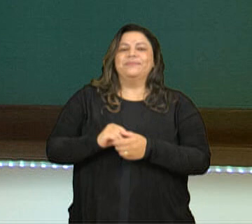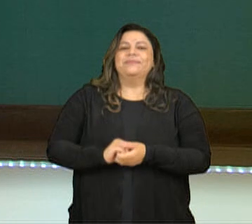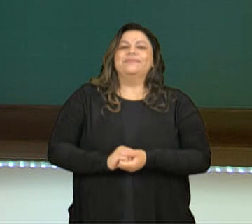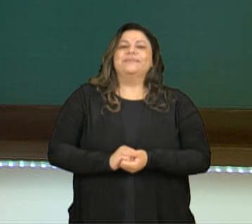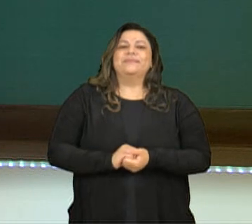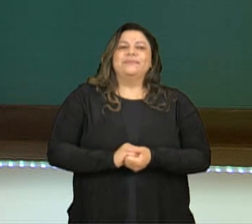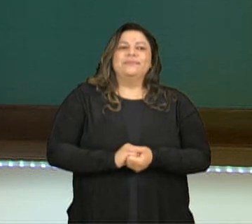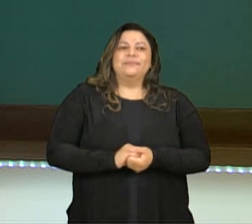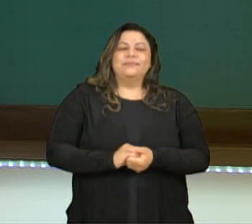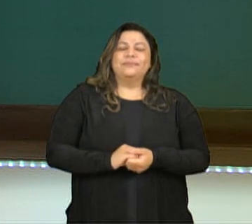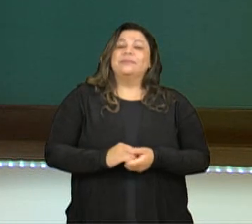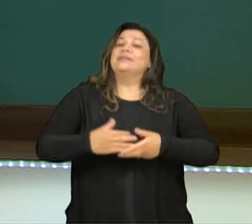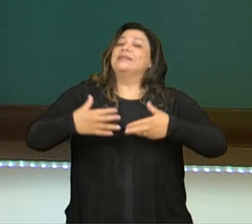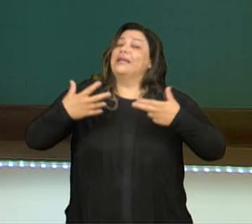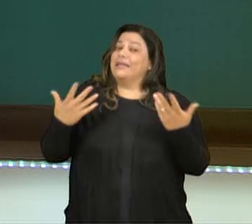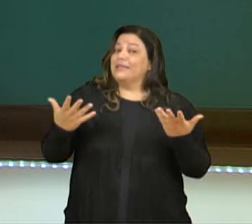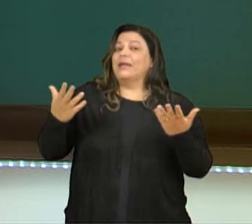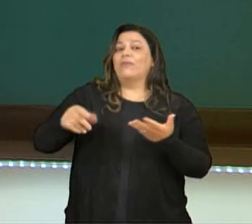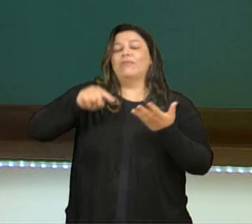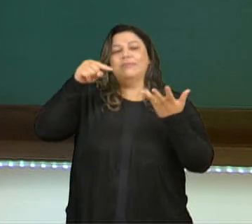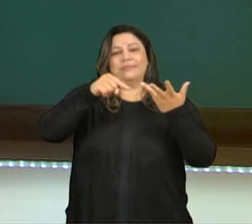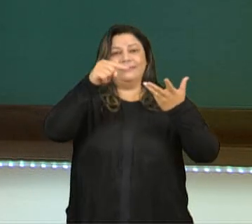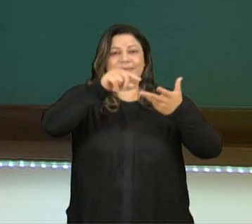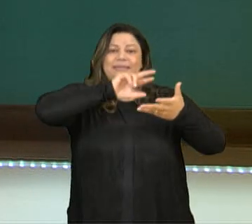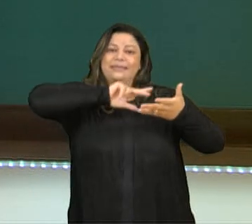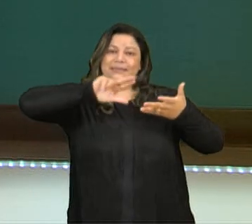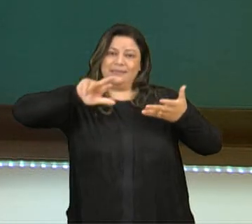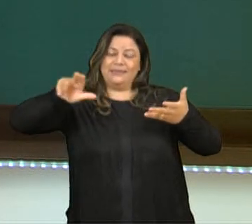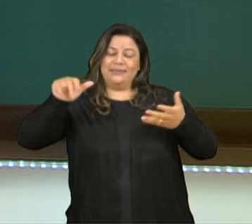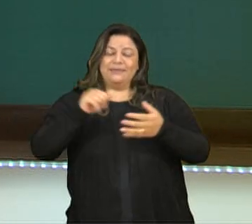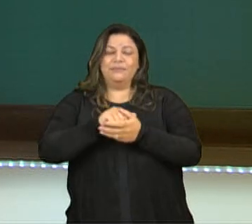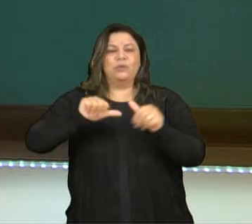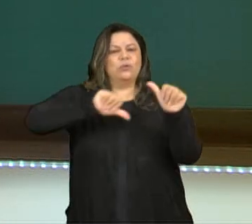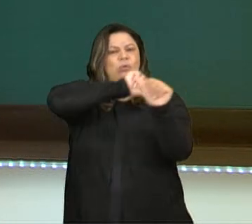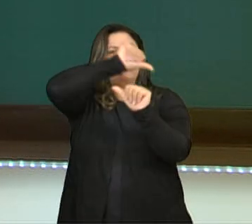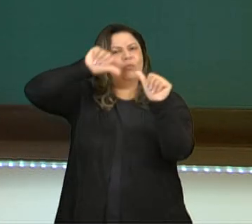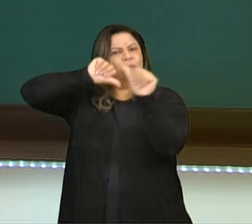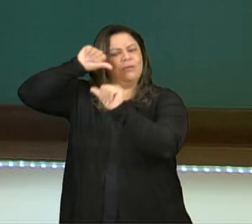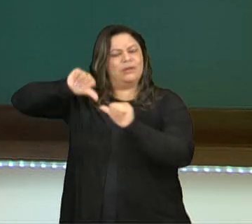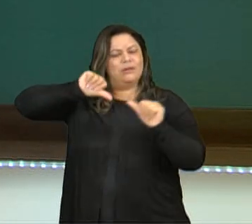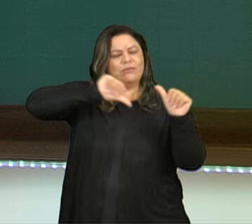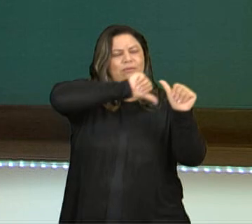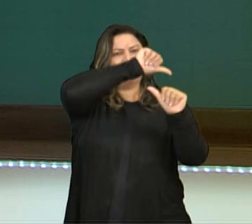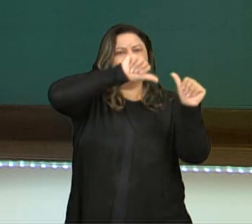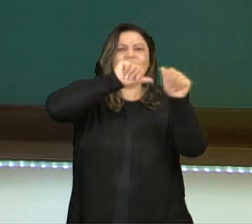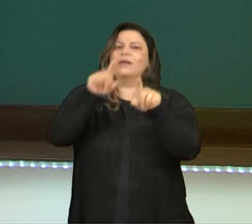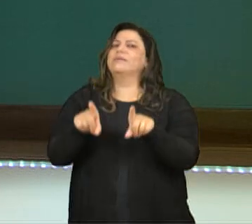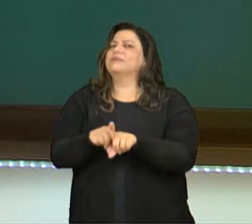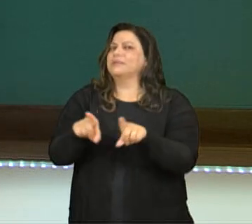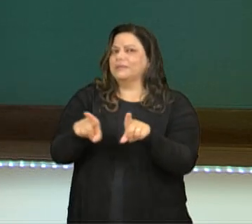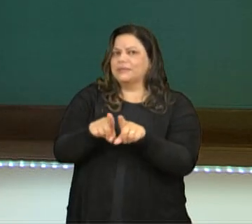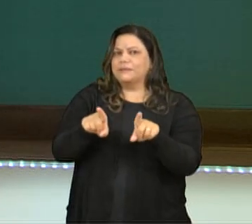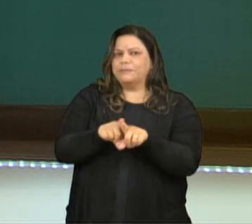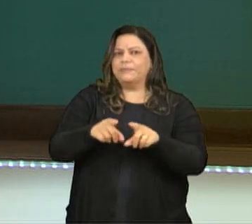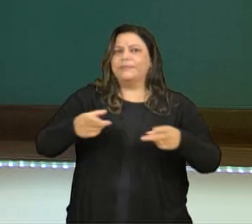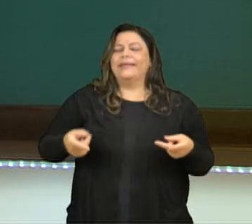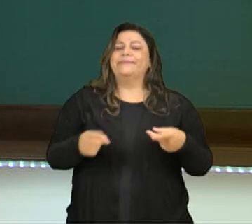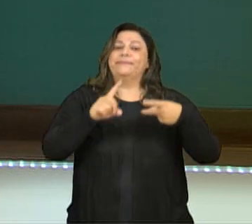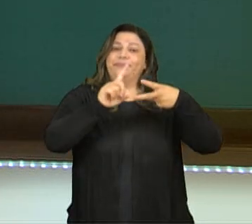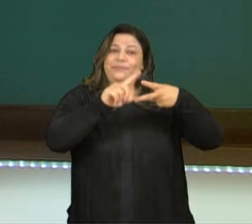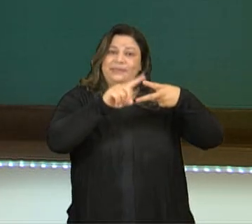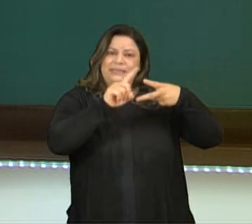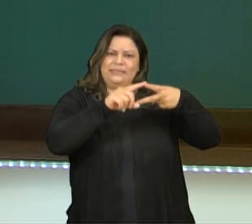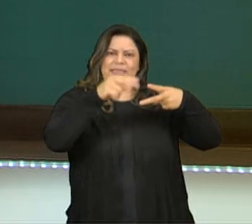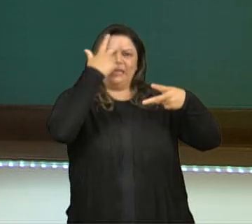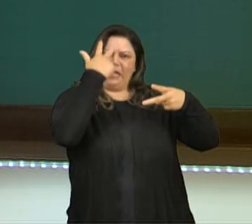recursos naturais. E entre eles estão os recursos renováveis. Mas, quando eu digo recurso natural,